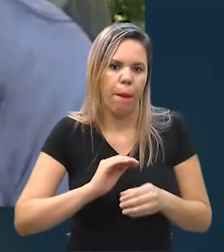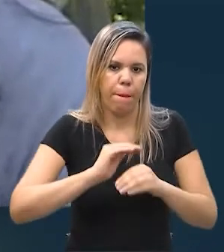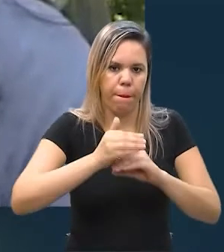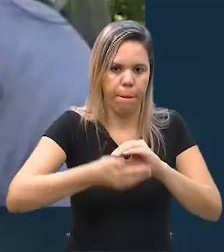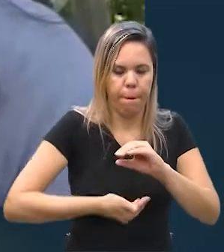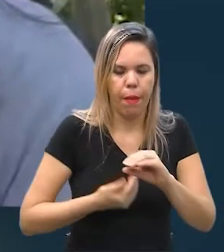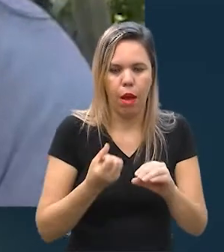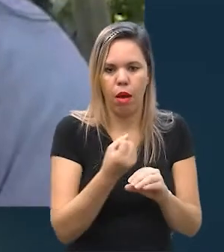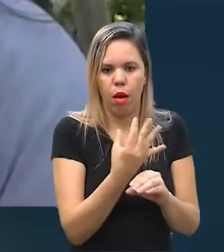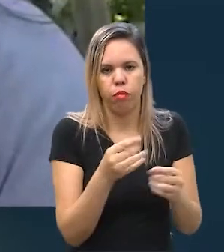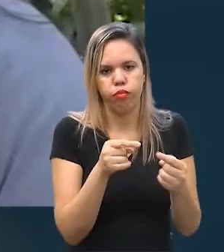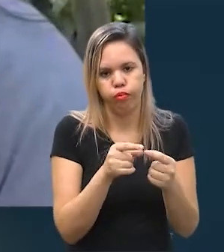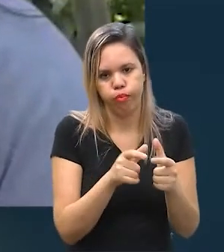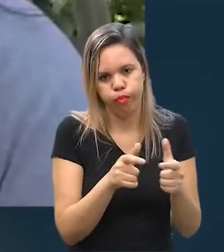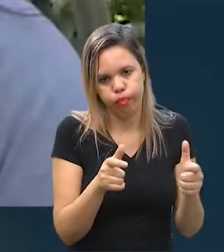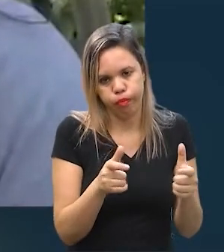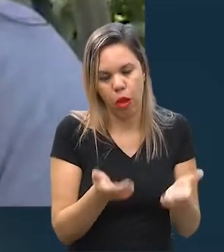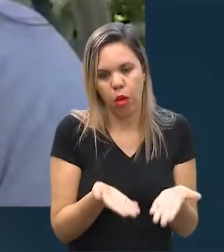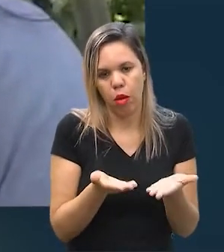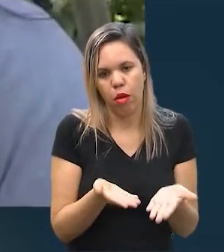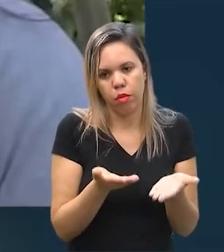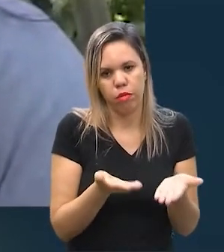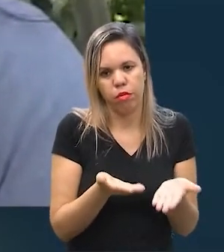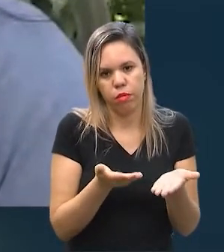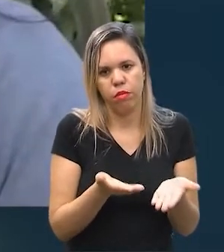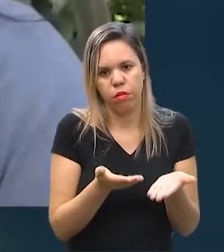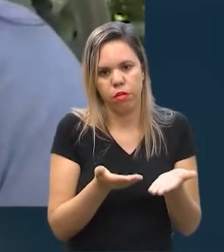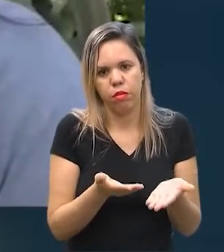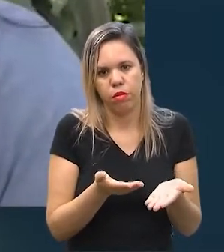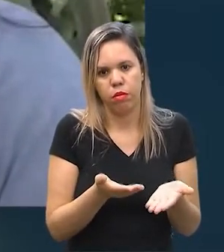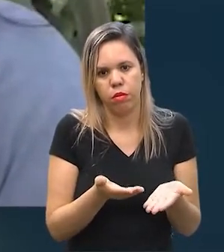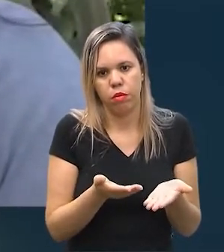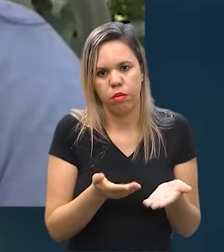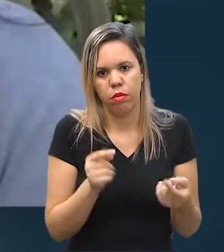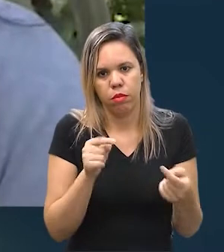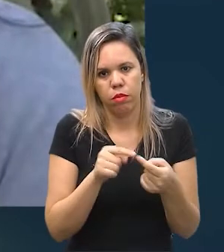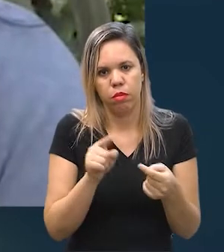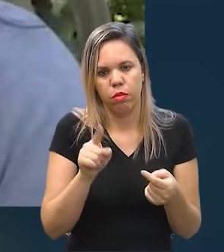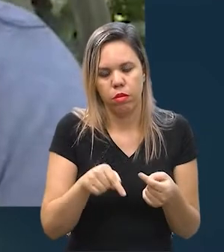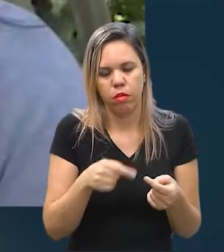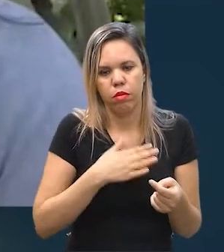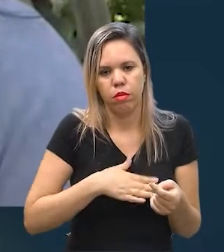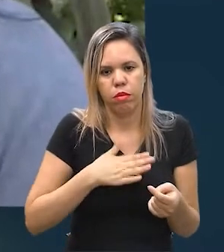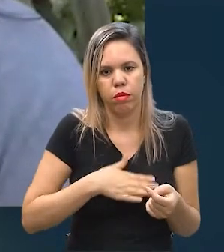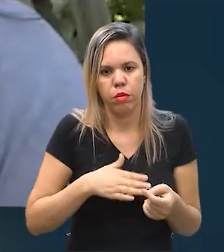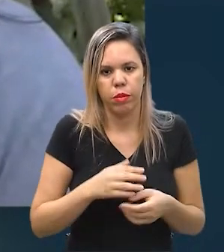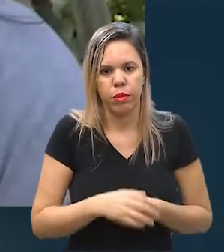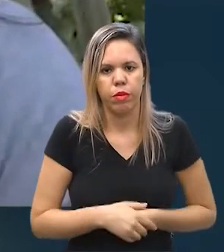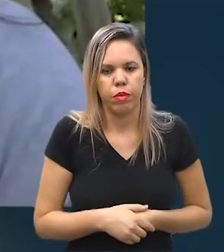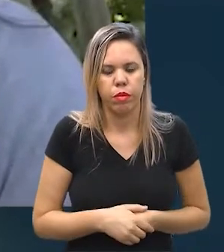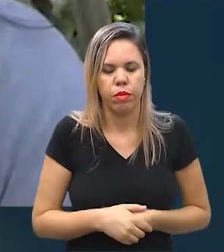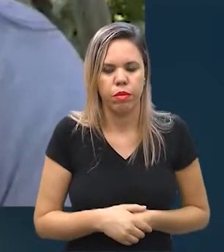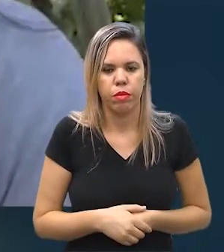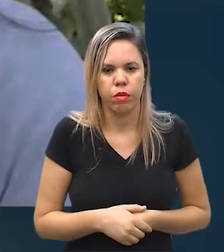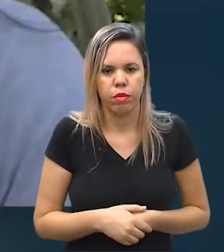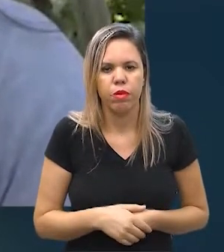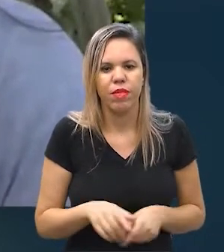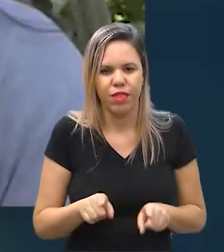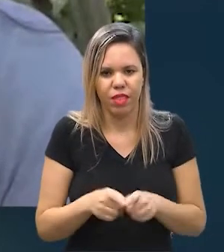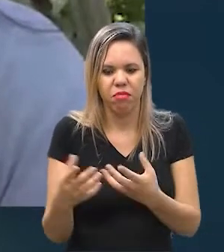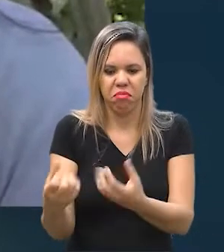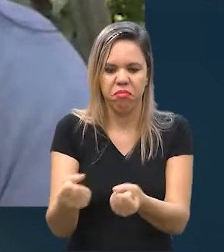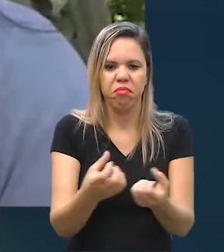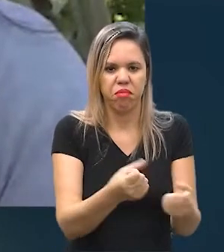tamanho. de tamanho, né? De peso. Né? Sim. Mas em relação a isso foi bem tranquilo. E tem uma aceitação muito,